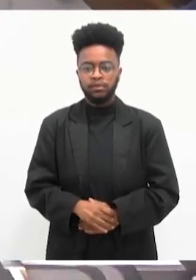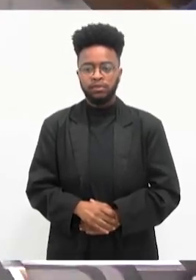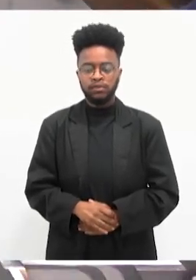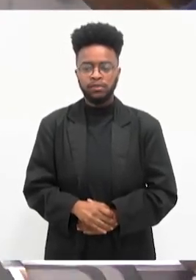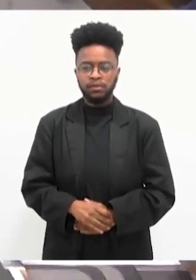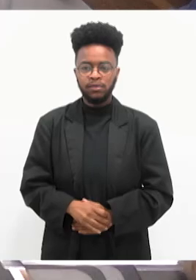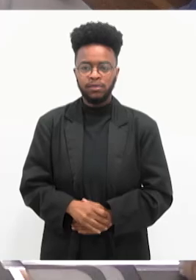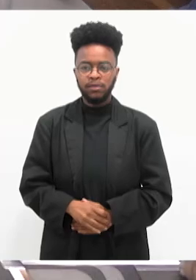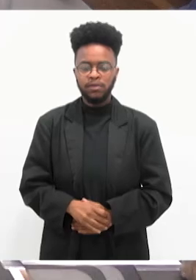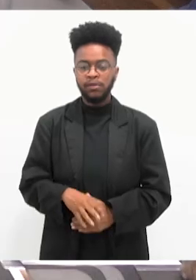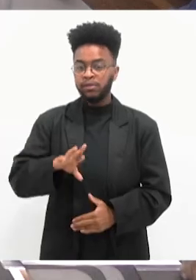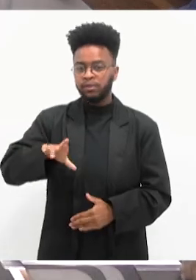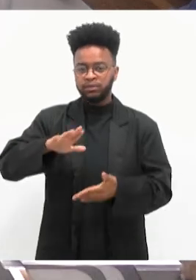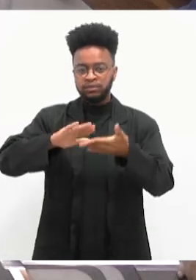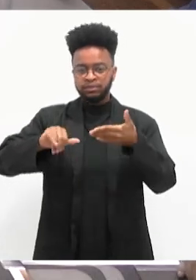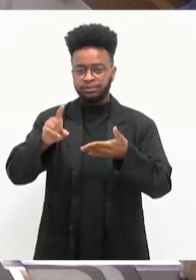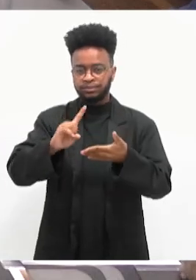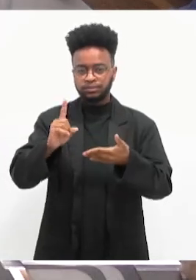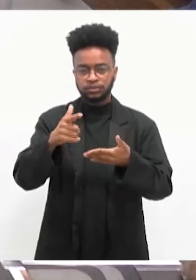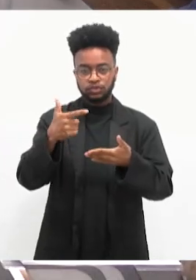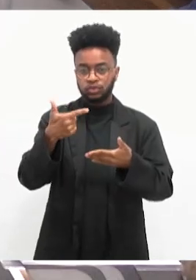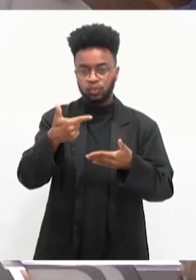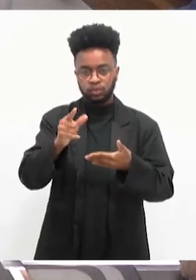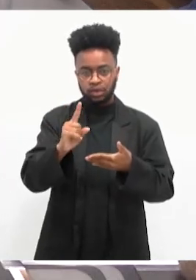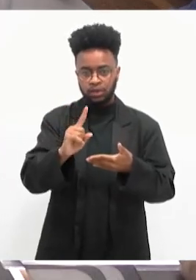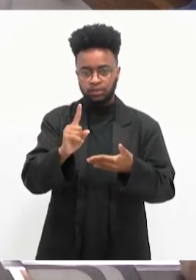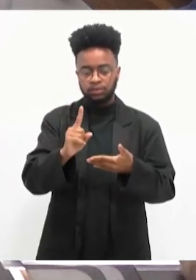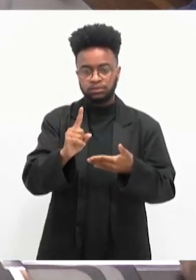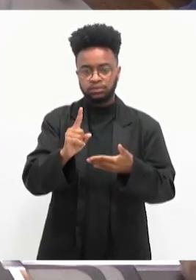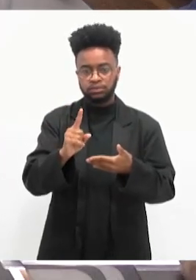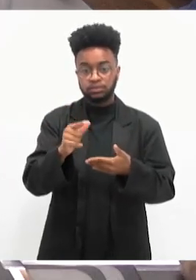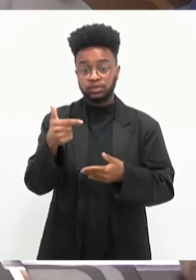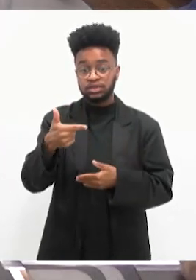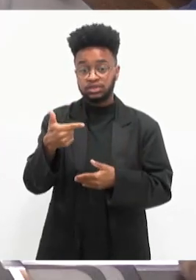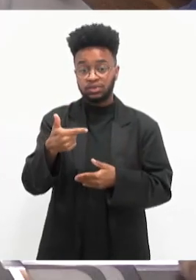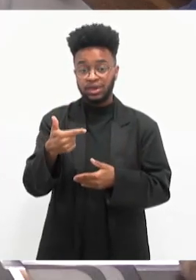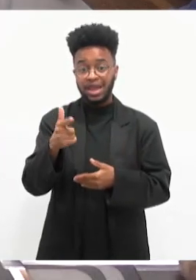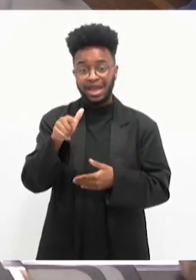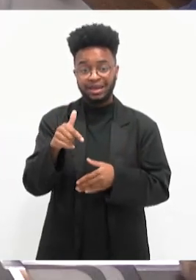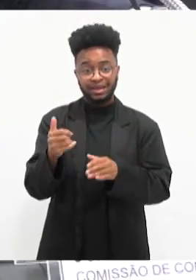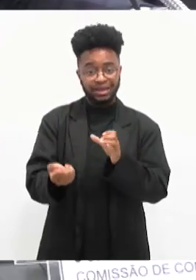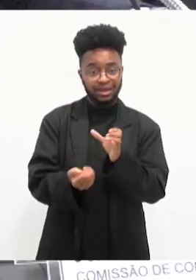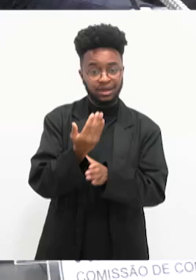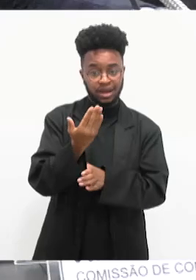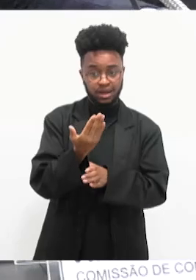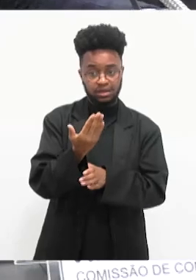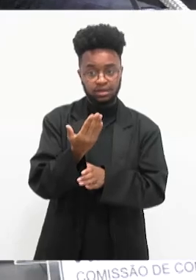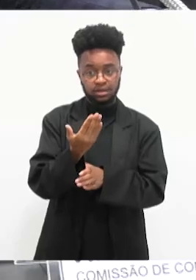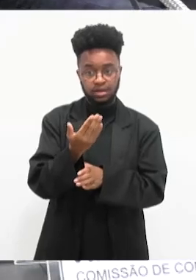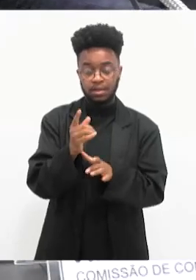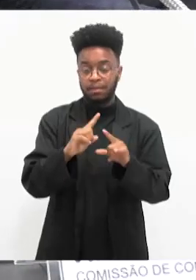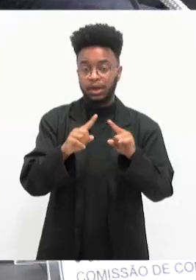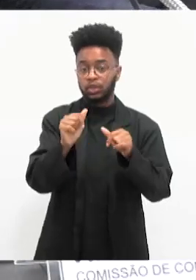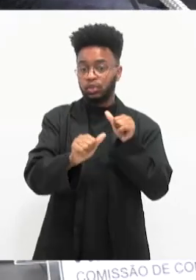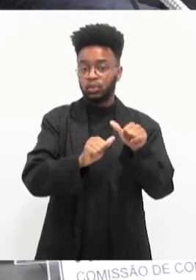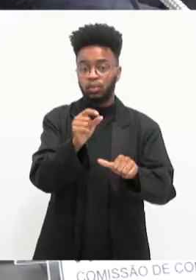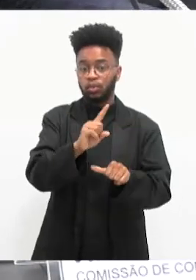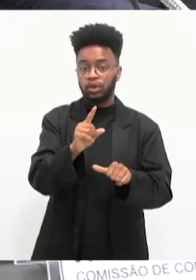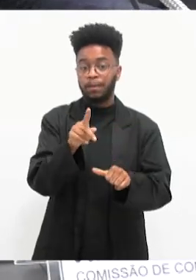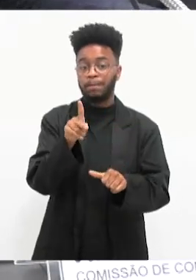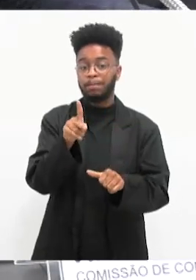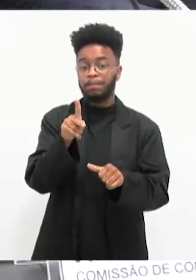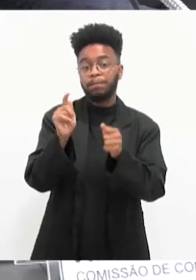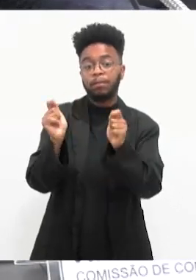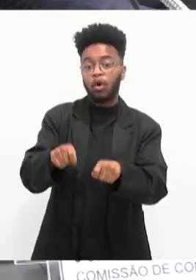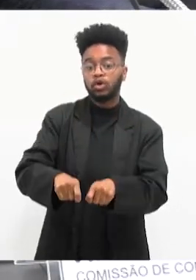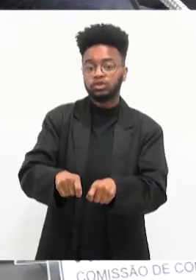Não é a supressão do segundo. E do terceiro. O segundo é instituir, Perdão. sem transformar em poderar. Porque